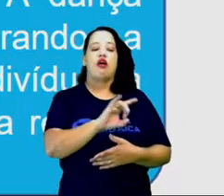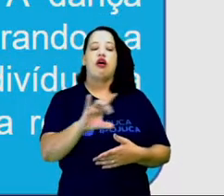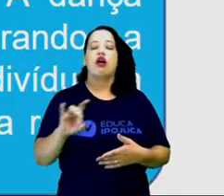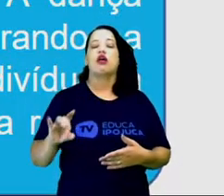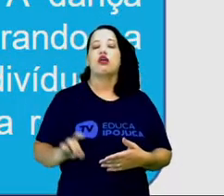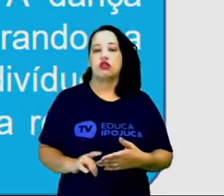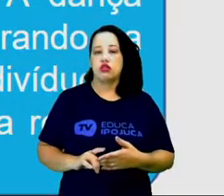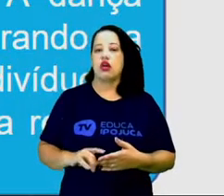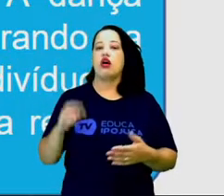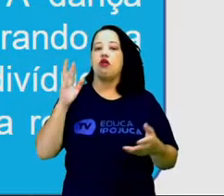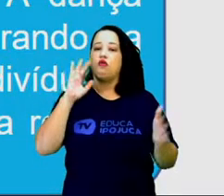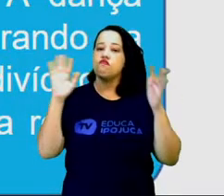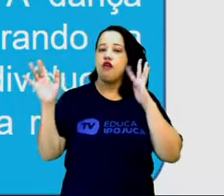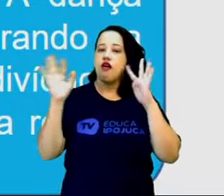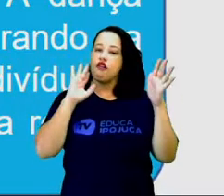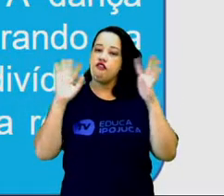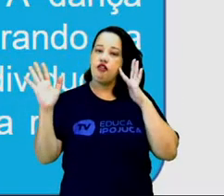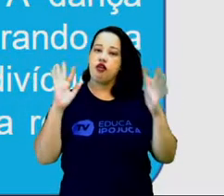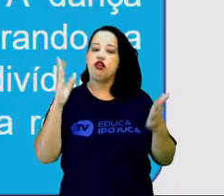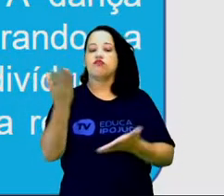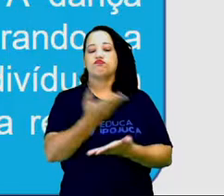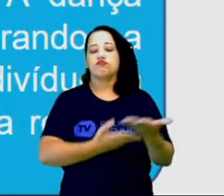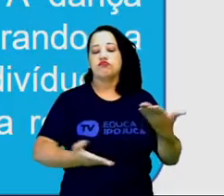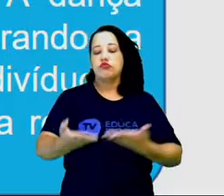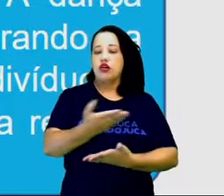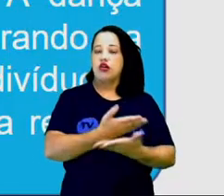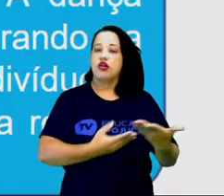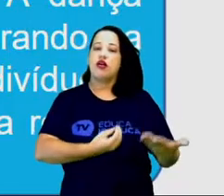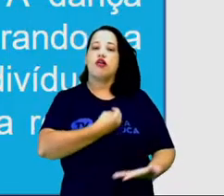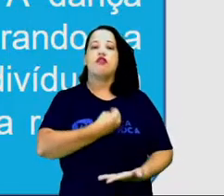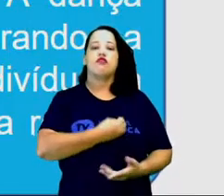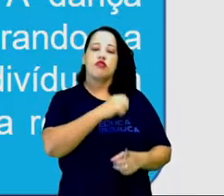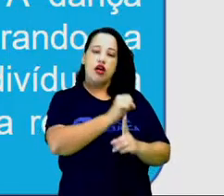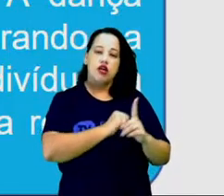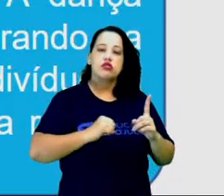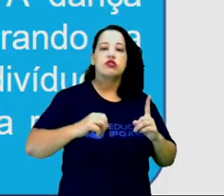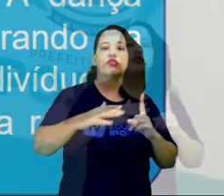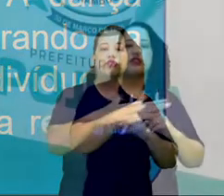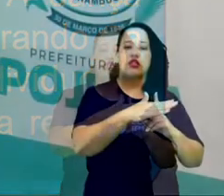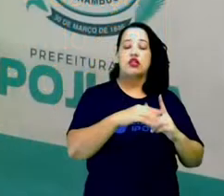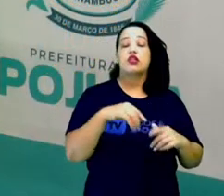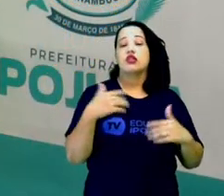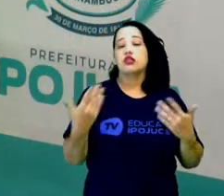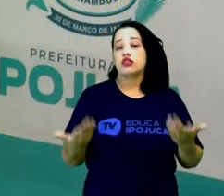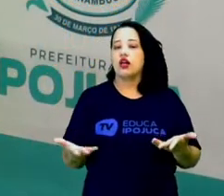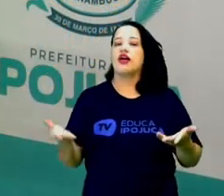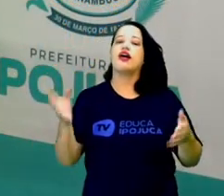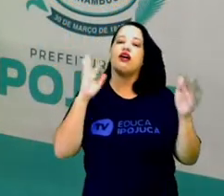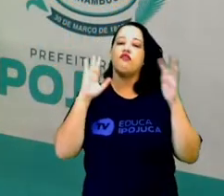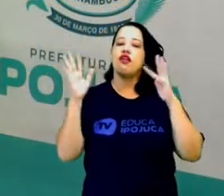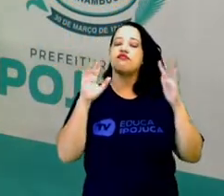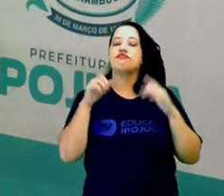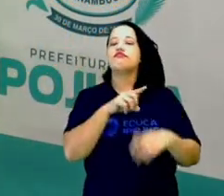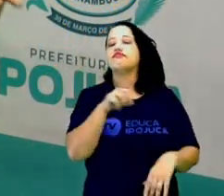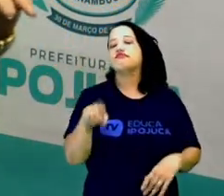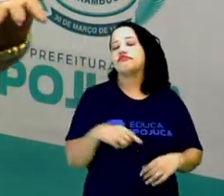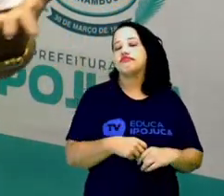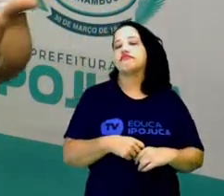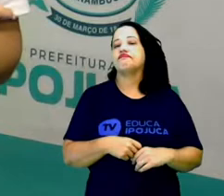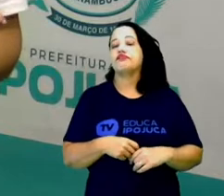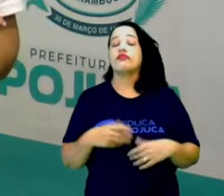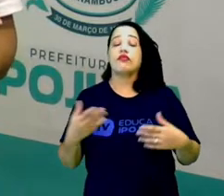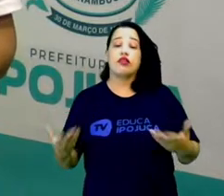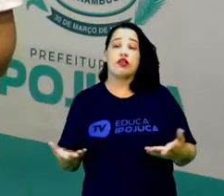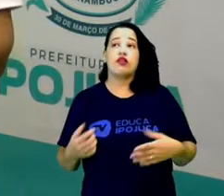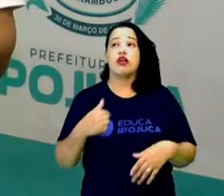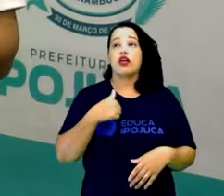sobre o meio que você vive e sua relação com o meio e a sociedade. E aqui eu trago mais essa reflexão para você. Quem de nós aqui